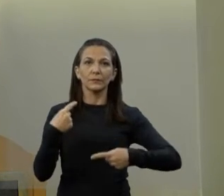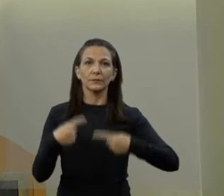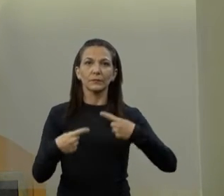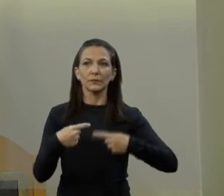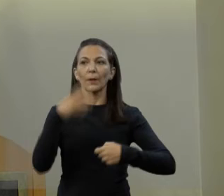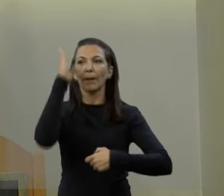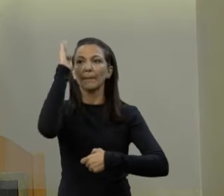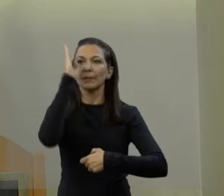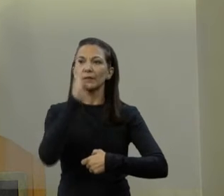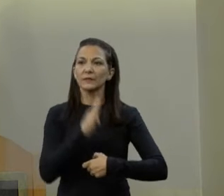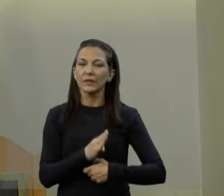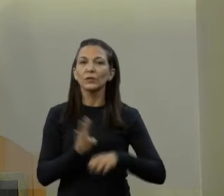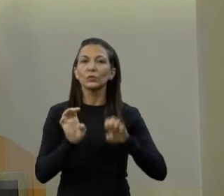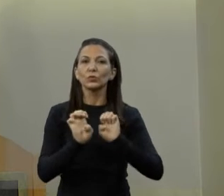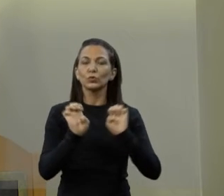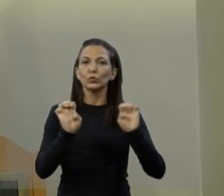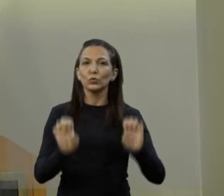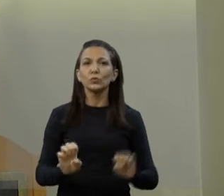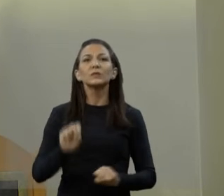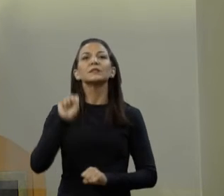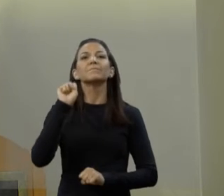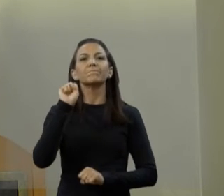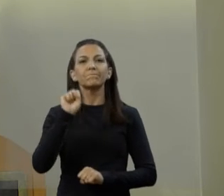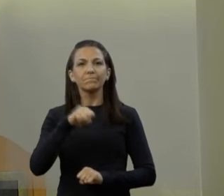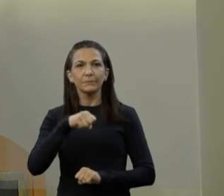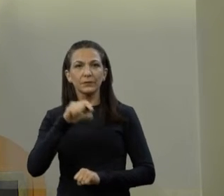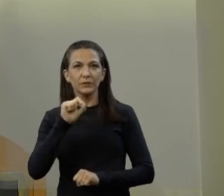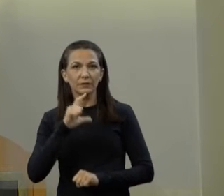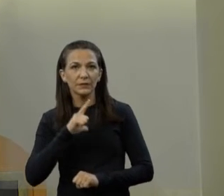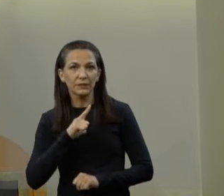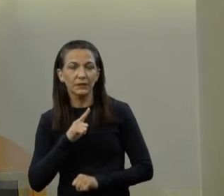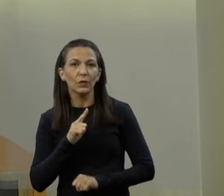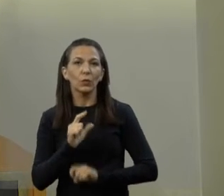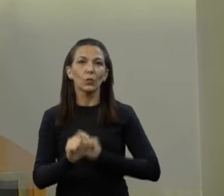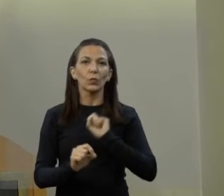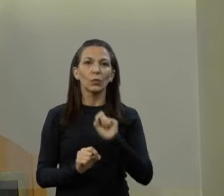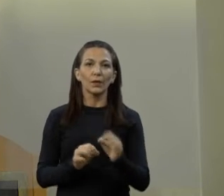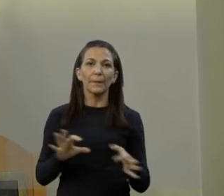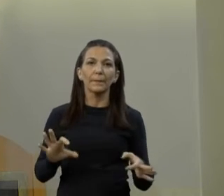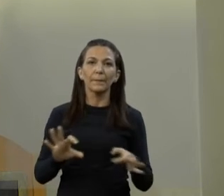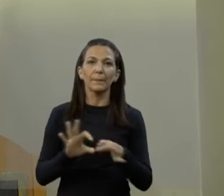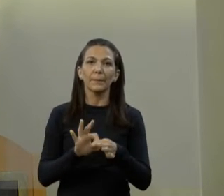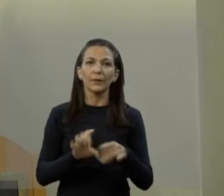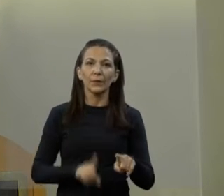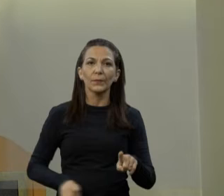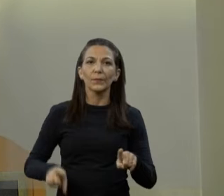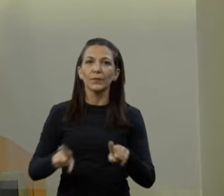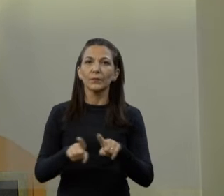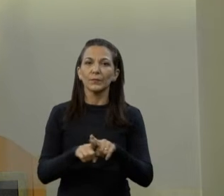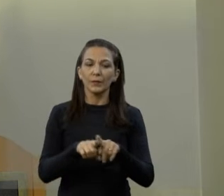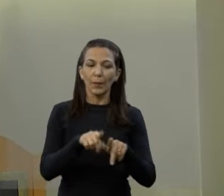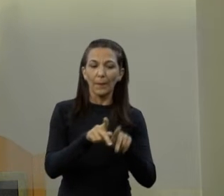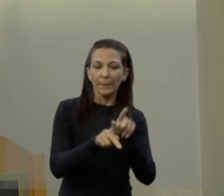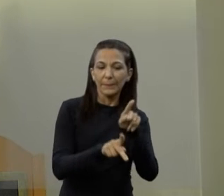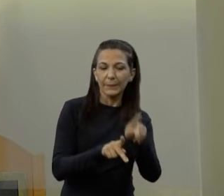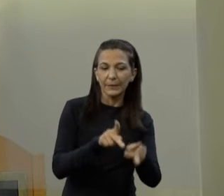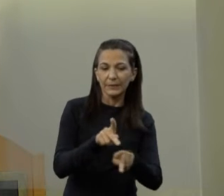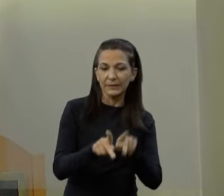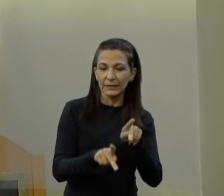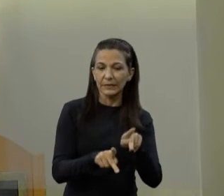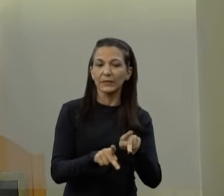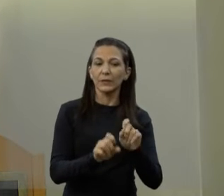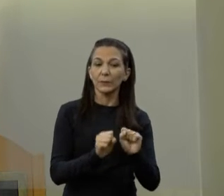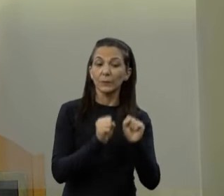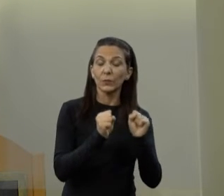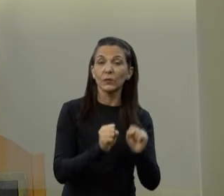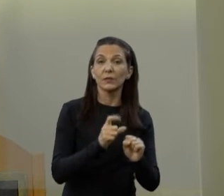brasileiro está estruturado sim para que haja uma parceria entre o povo detentor